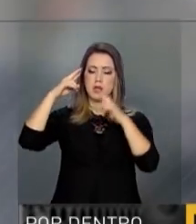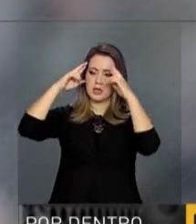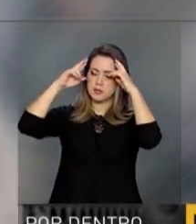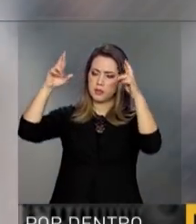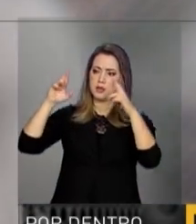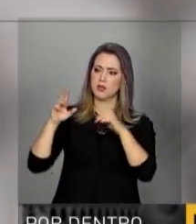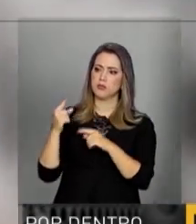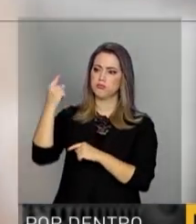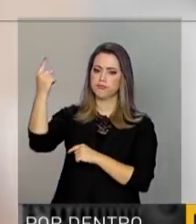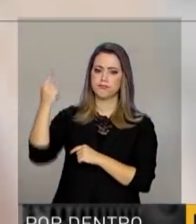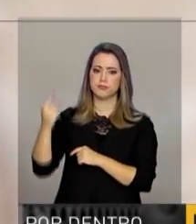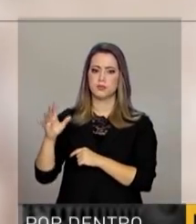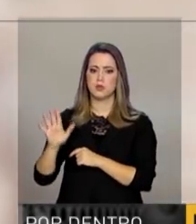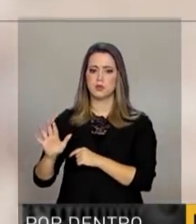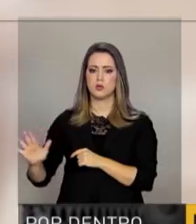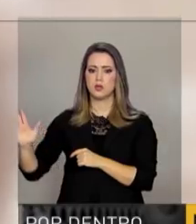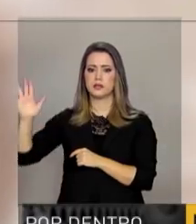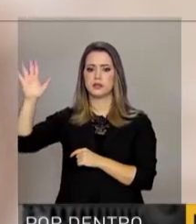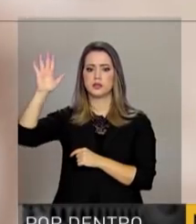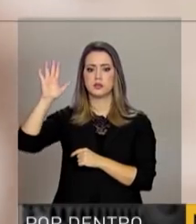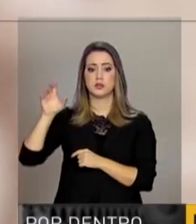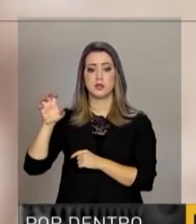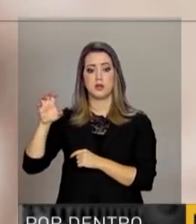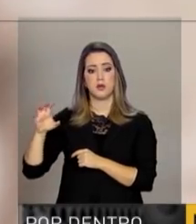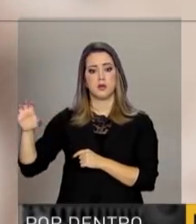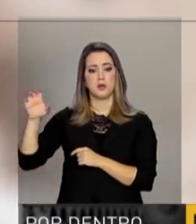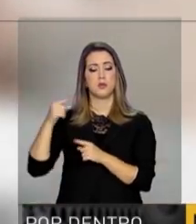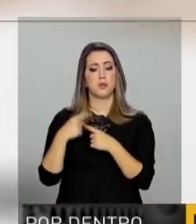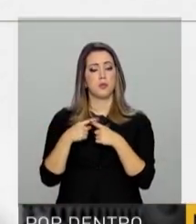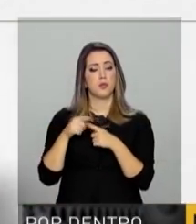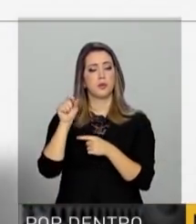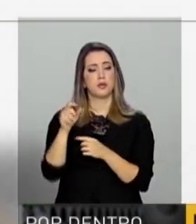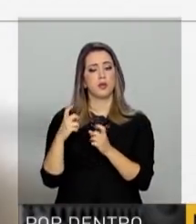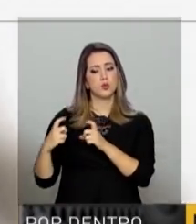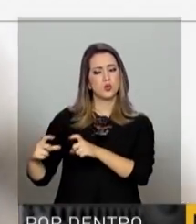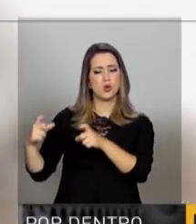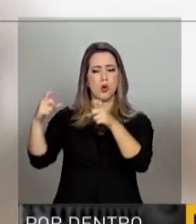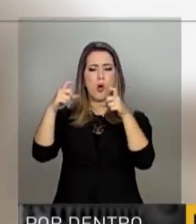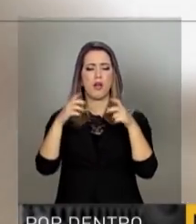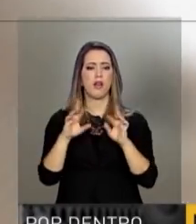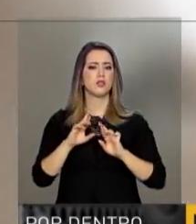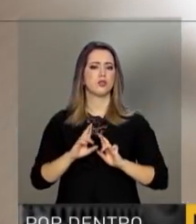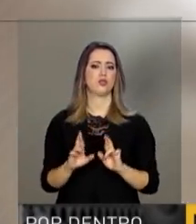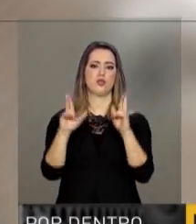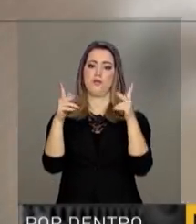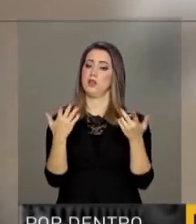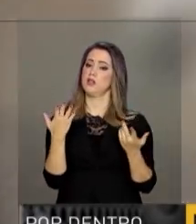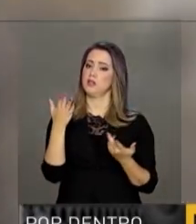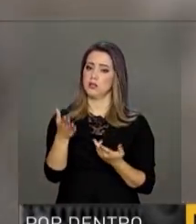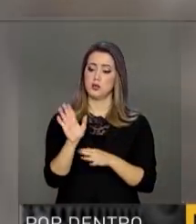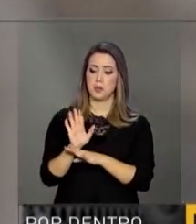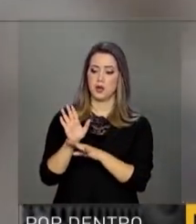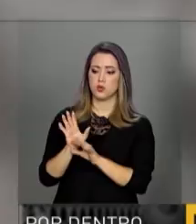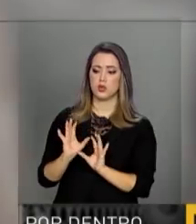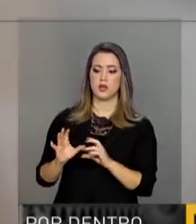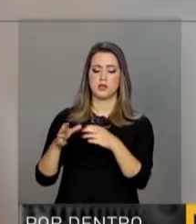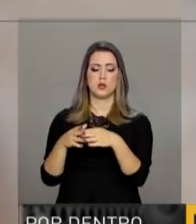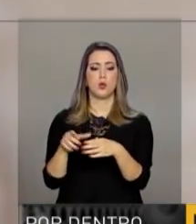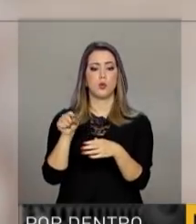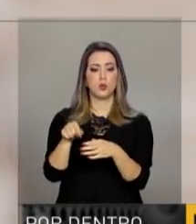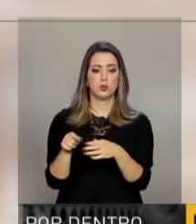respeitando cada peculiaridade dos estados, das regiões, no sentido de beneficiar